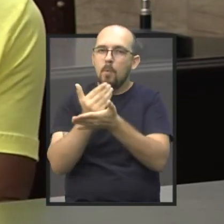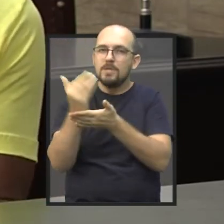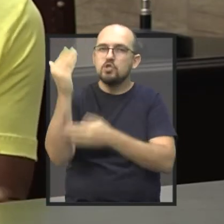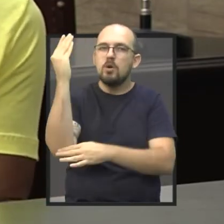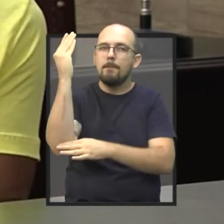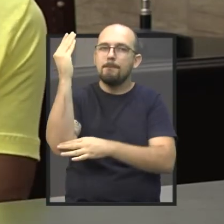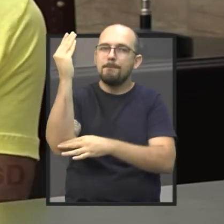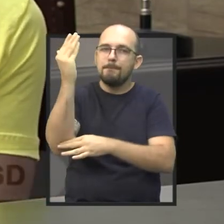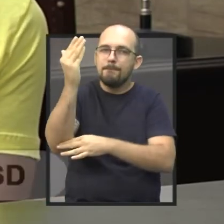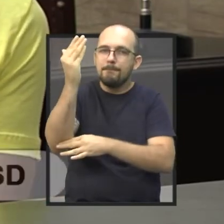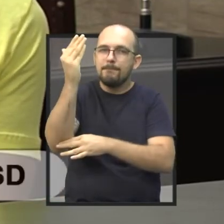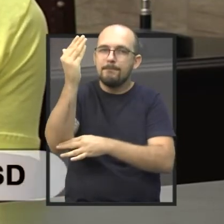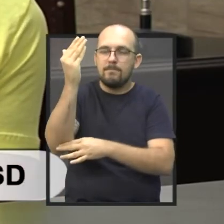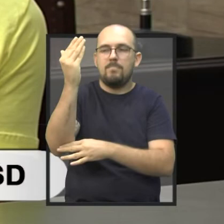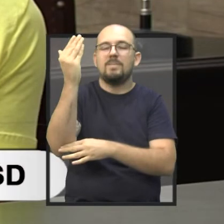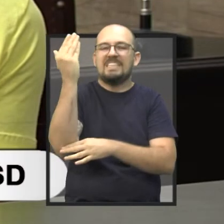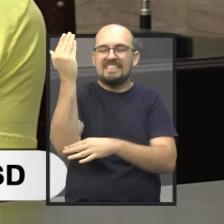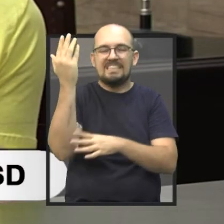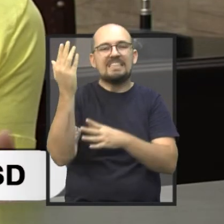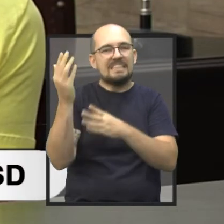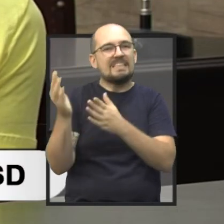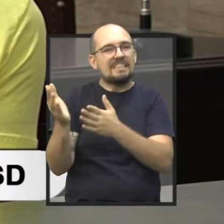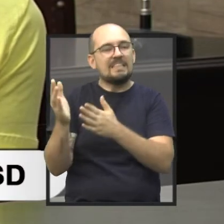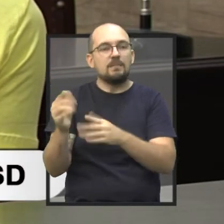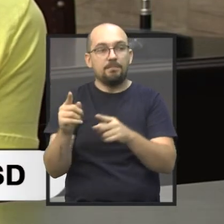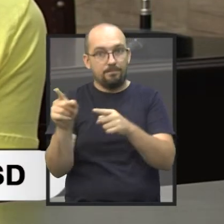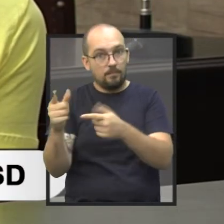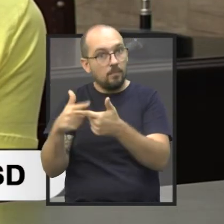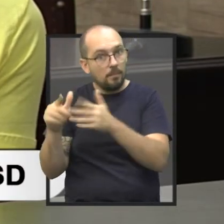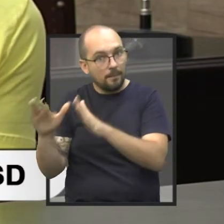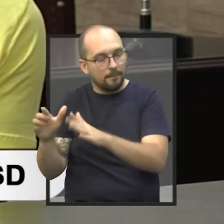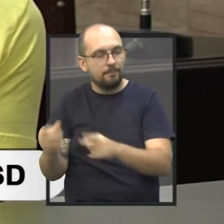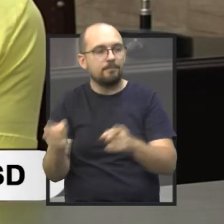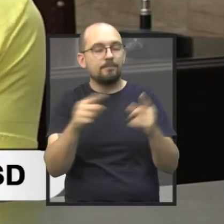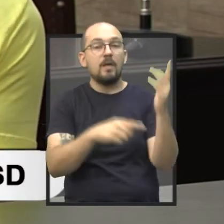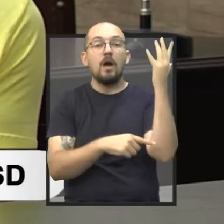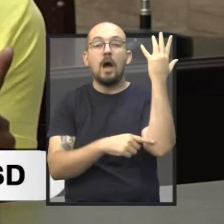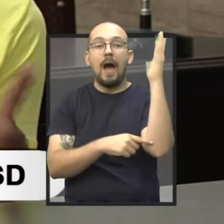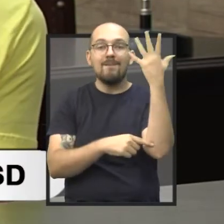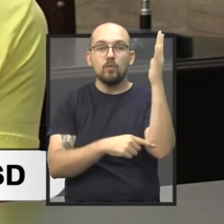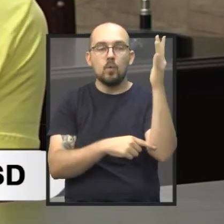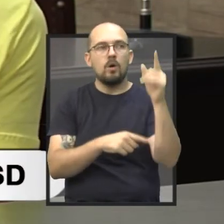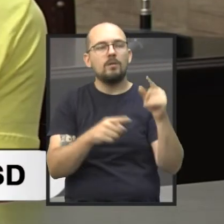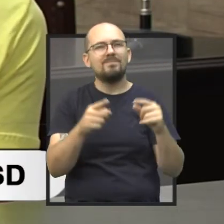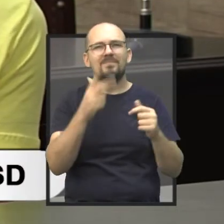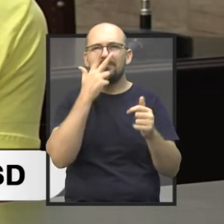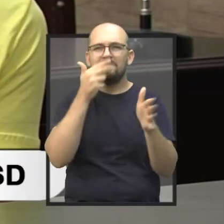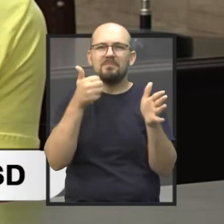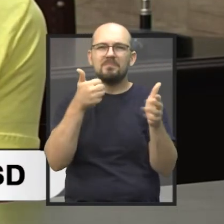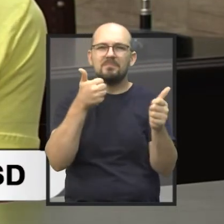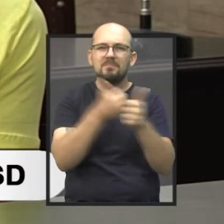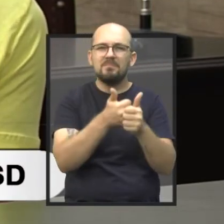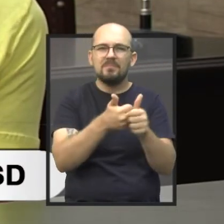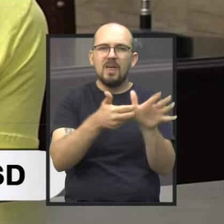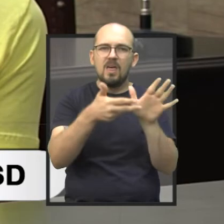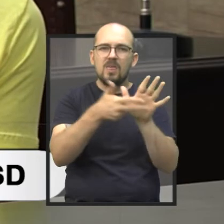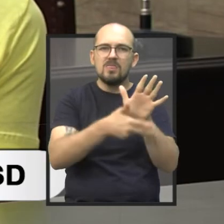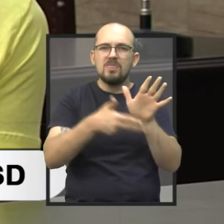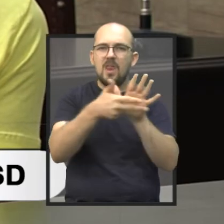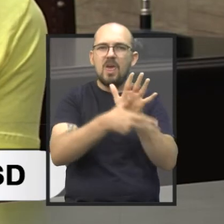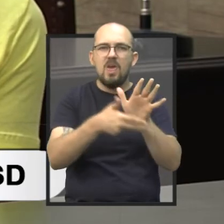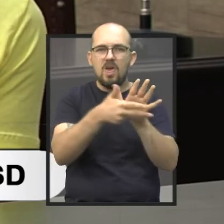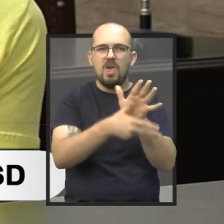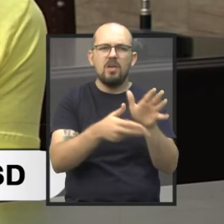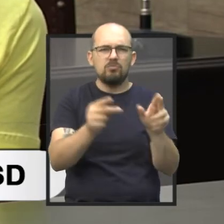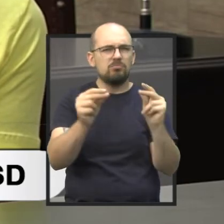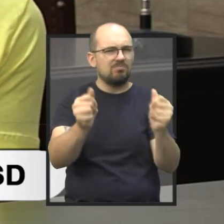uma declinação. Então, assim, e sobre algumas árvores, né, que eu falei, eu acho que lá perto da linha férrea tem um local